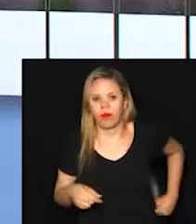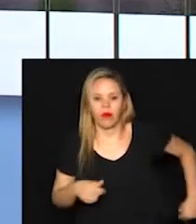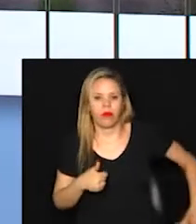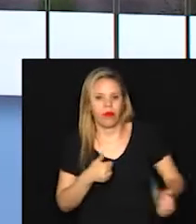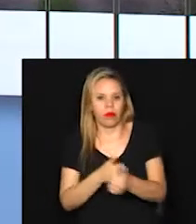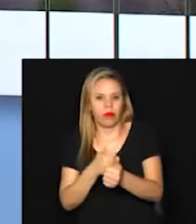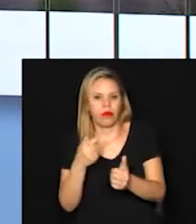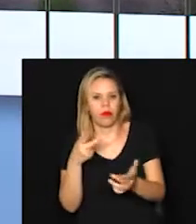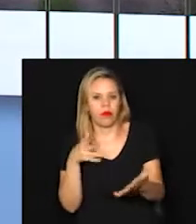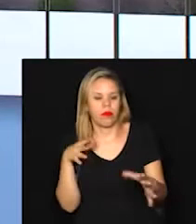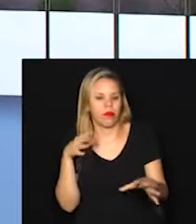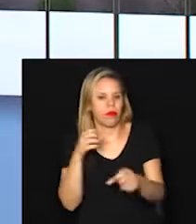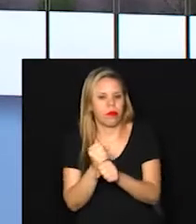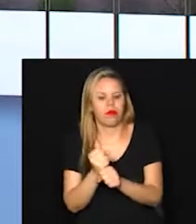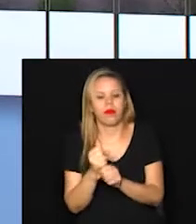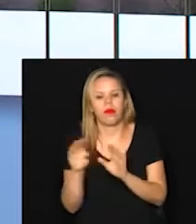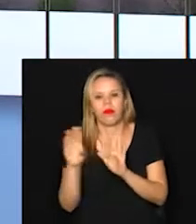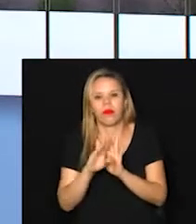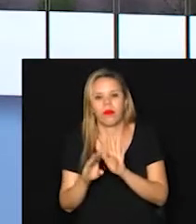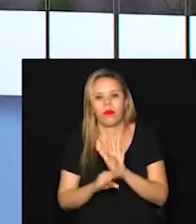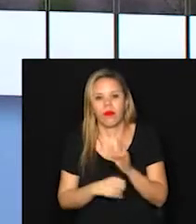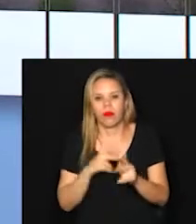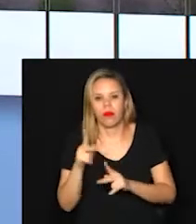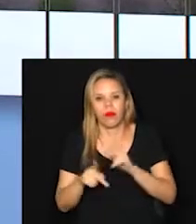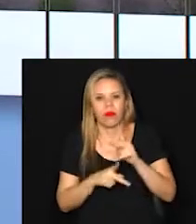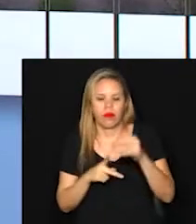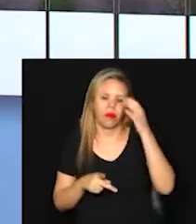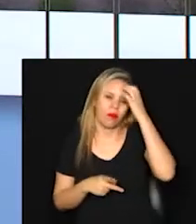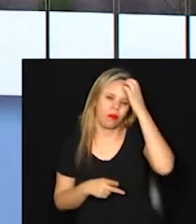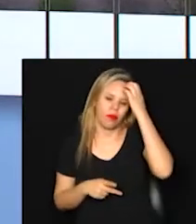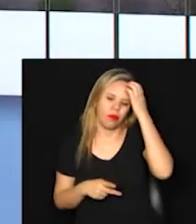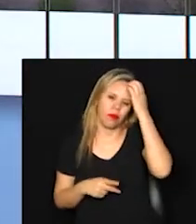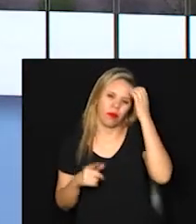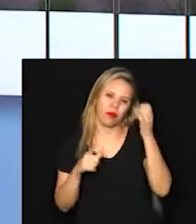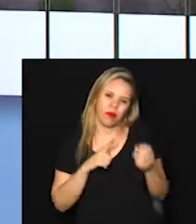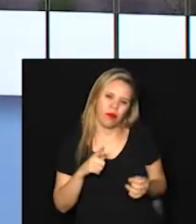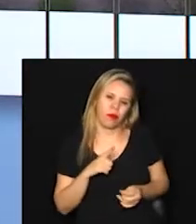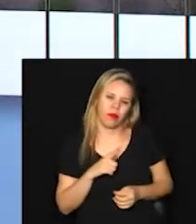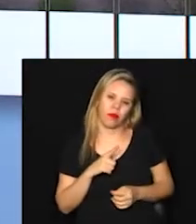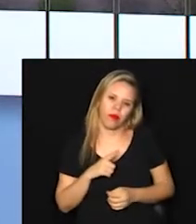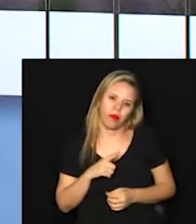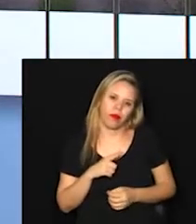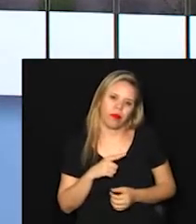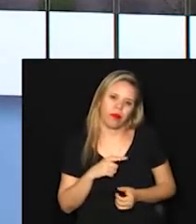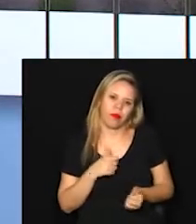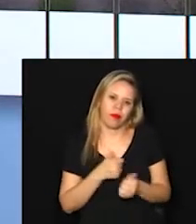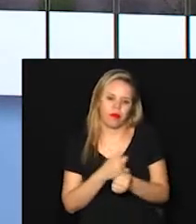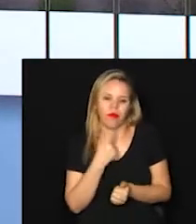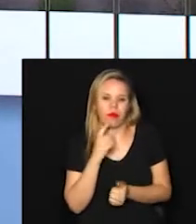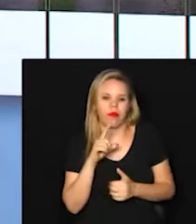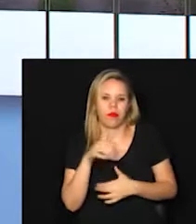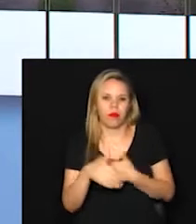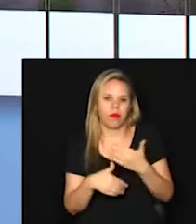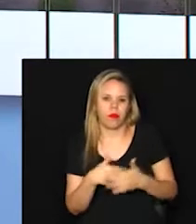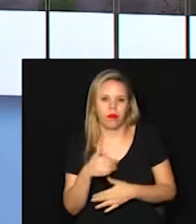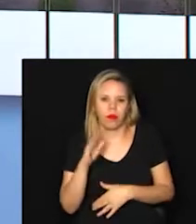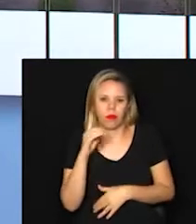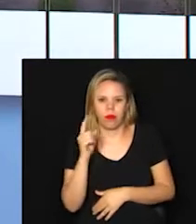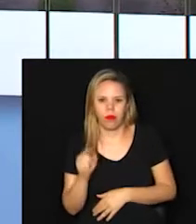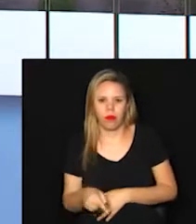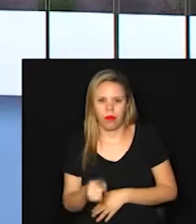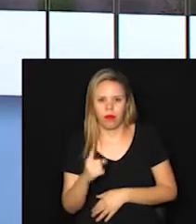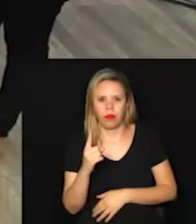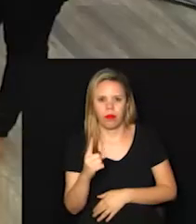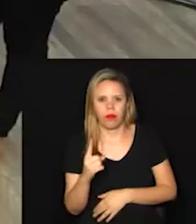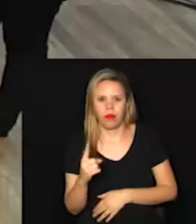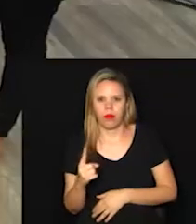essa mesma tendência dos casos, a gente tem aí, depois de Campinas, que claro, tem 1.100